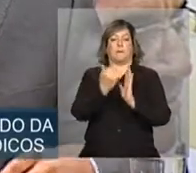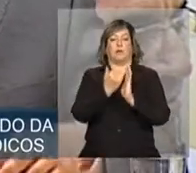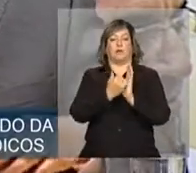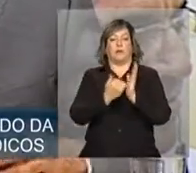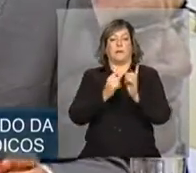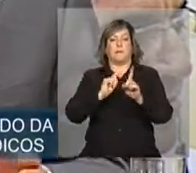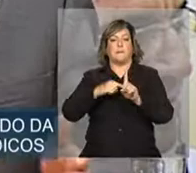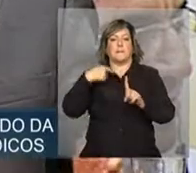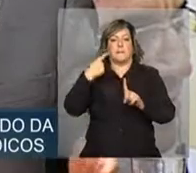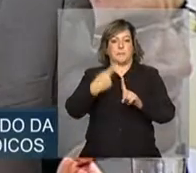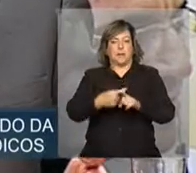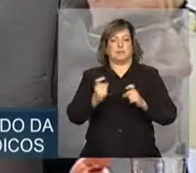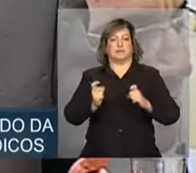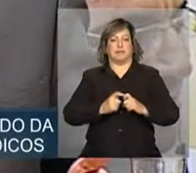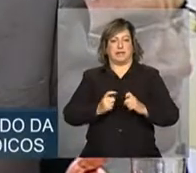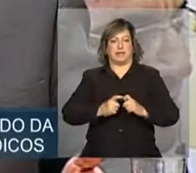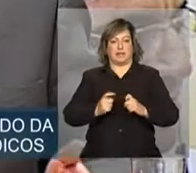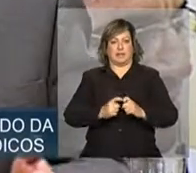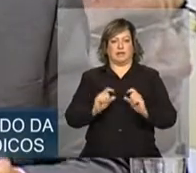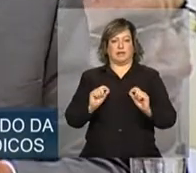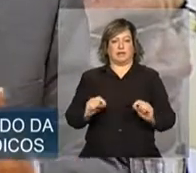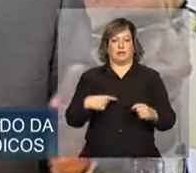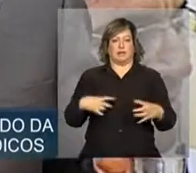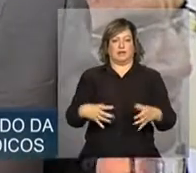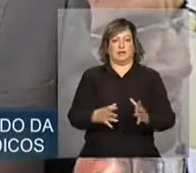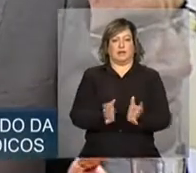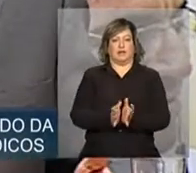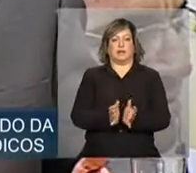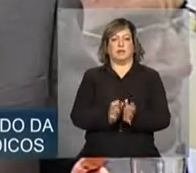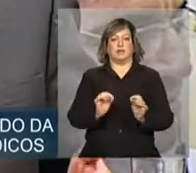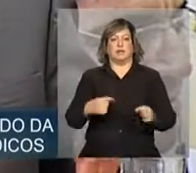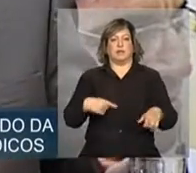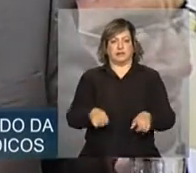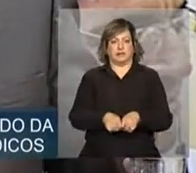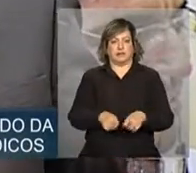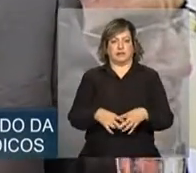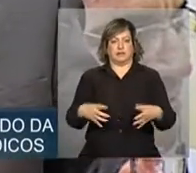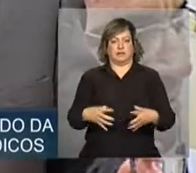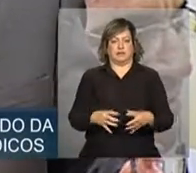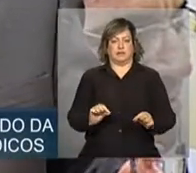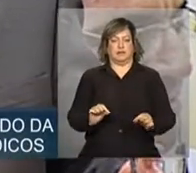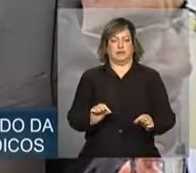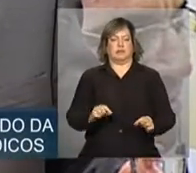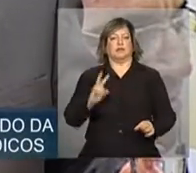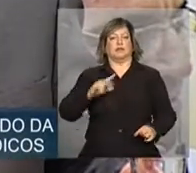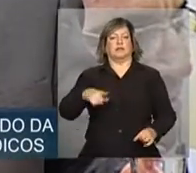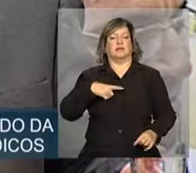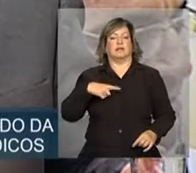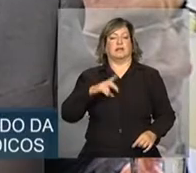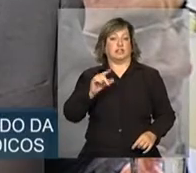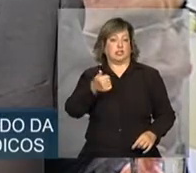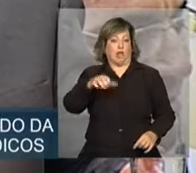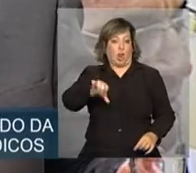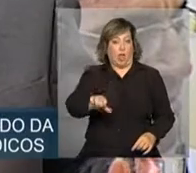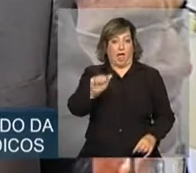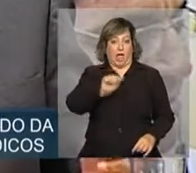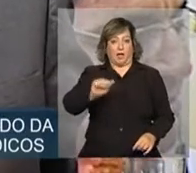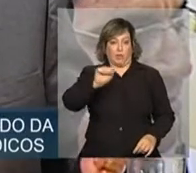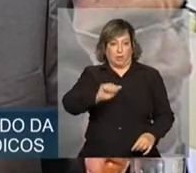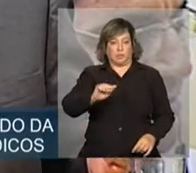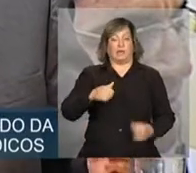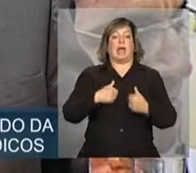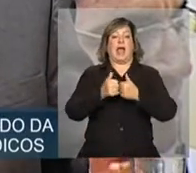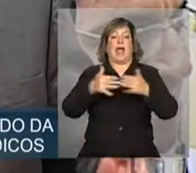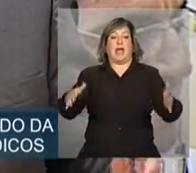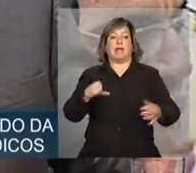Médicos continua agora a partir do dia 16 é feito Ed Oi 19 abre o sistema Dezenove de agosto